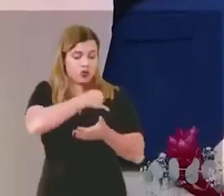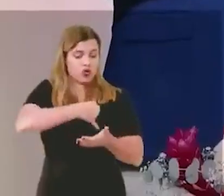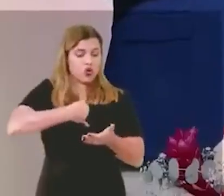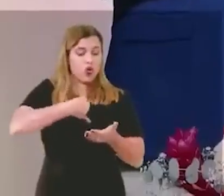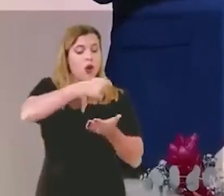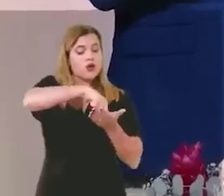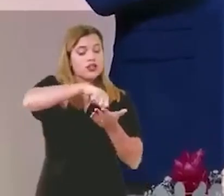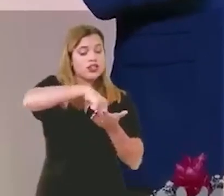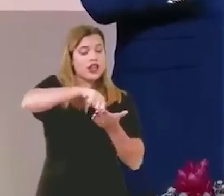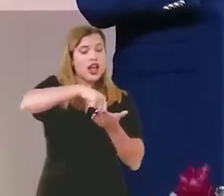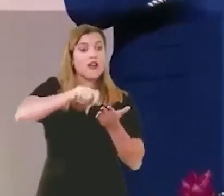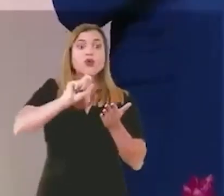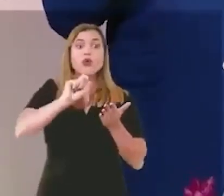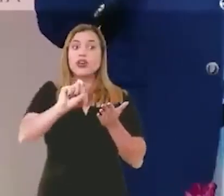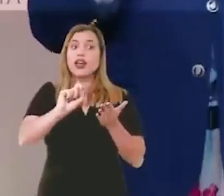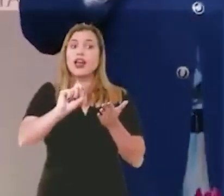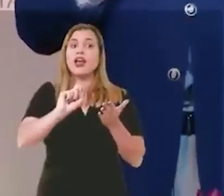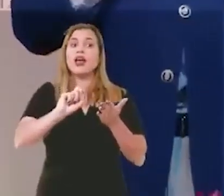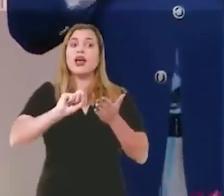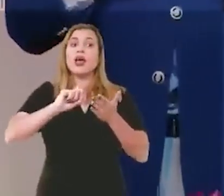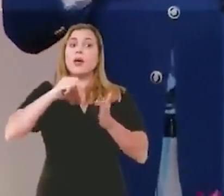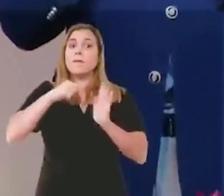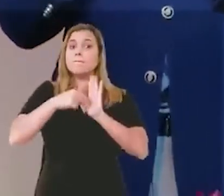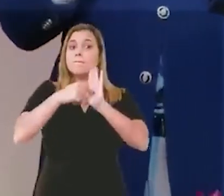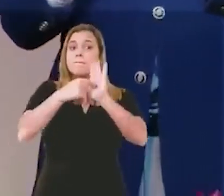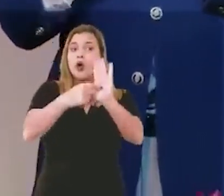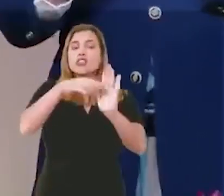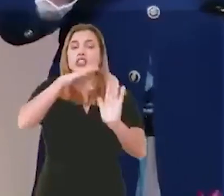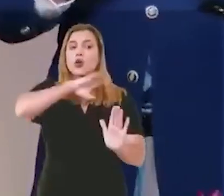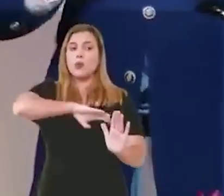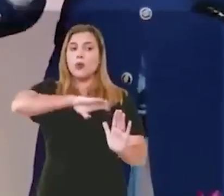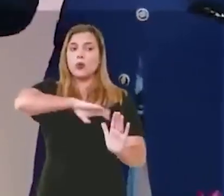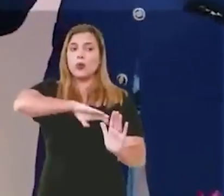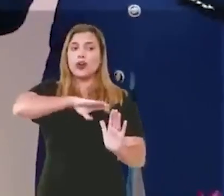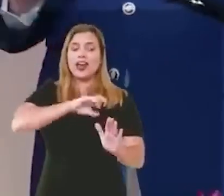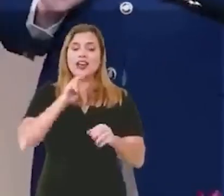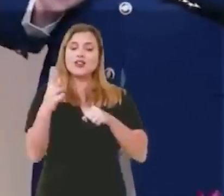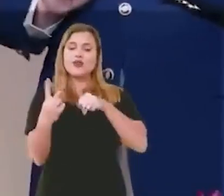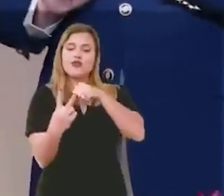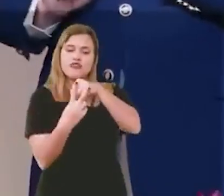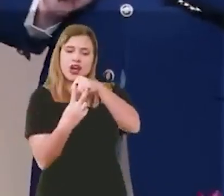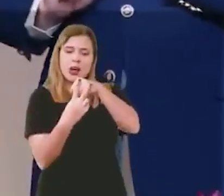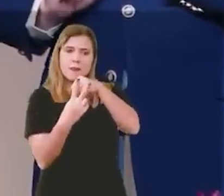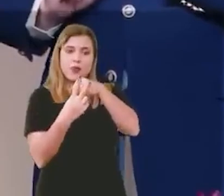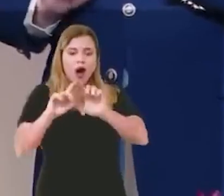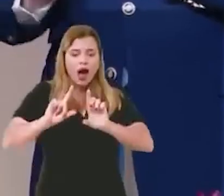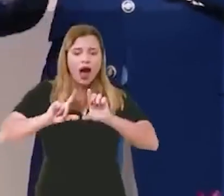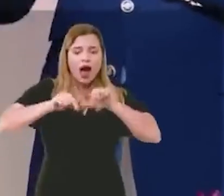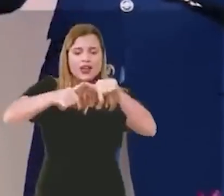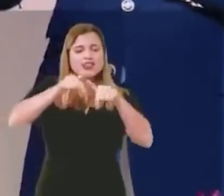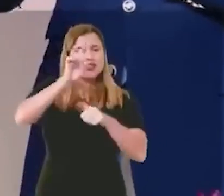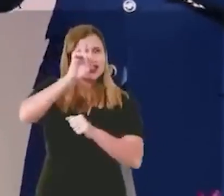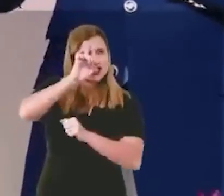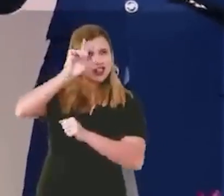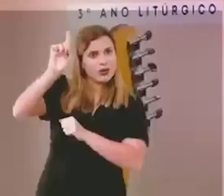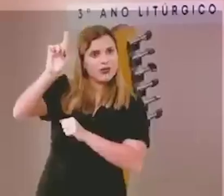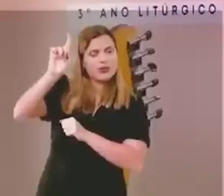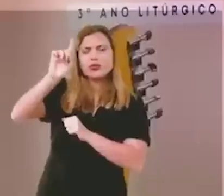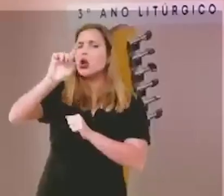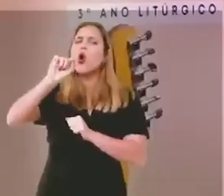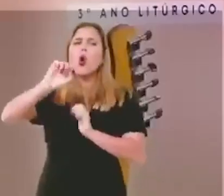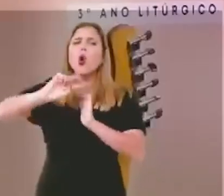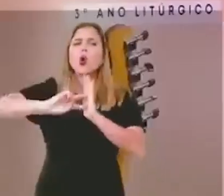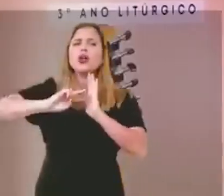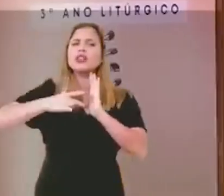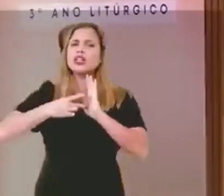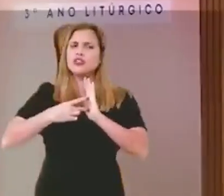está no pretérito imperfeito. No princípio era o Verbo. E significa que quando